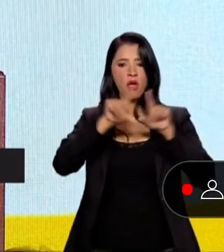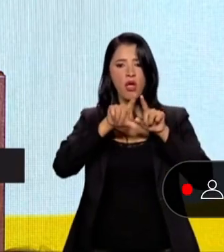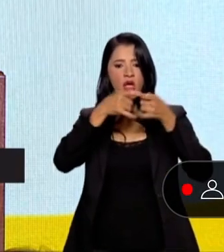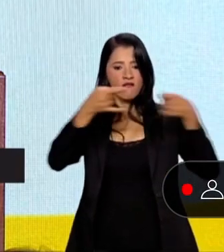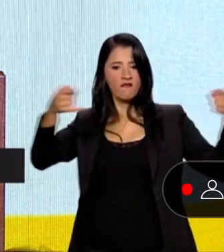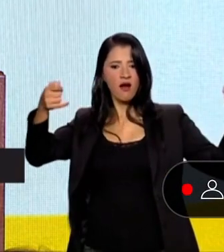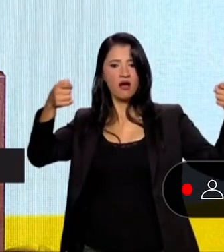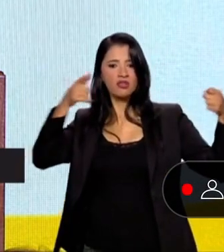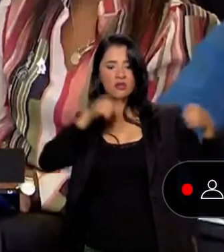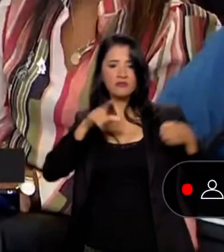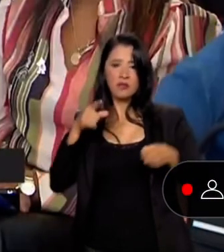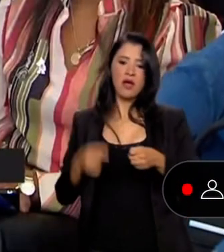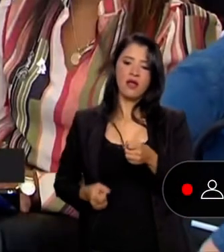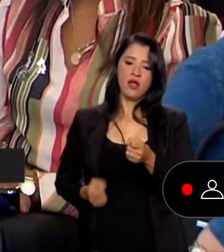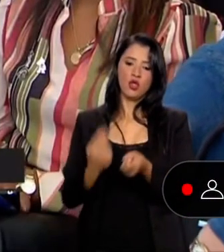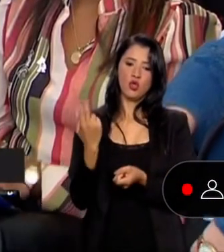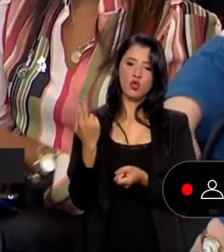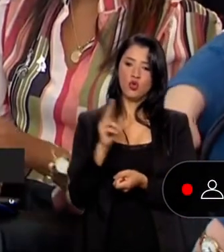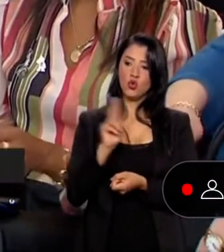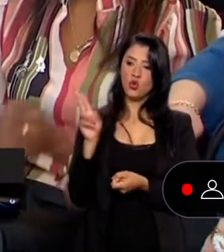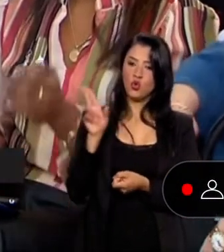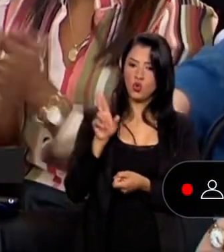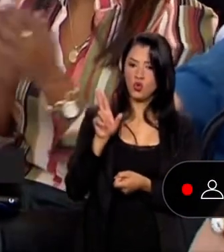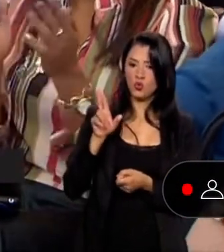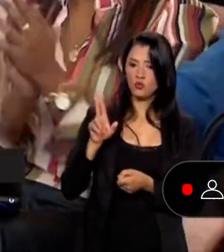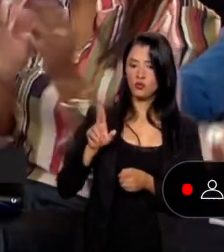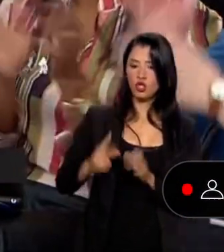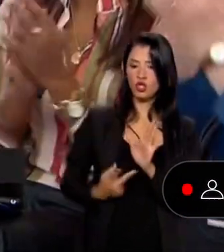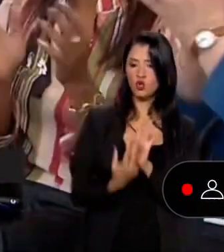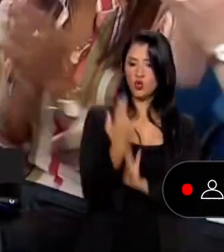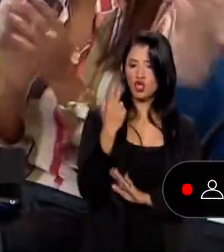nomear cirurgiões dentistas.